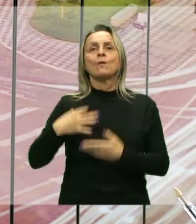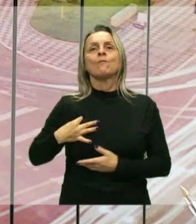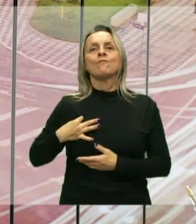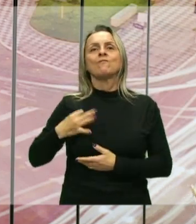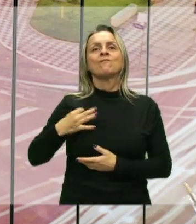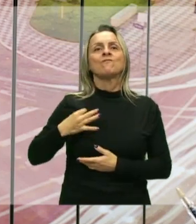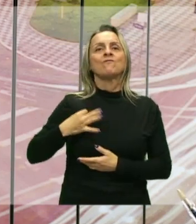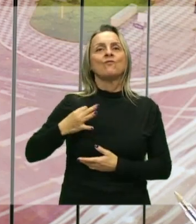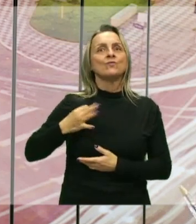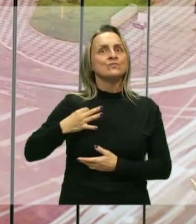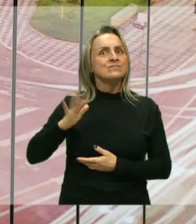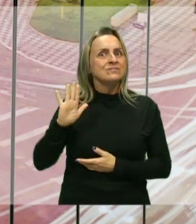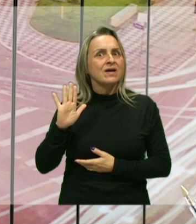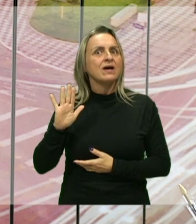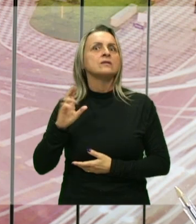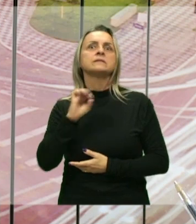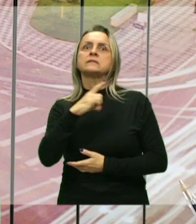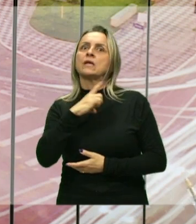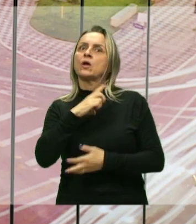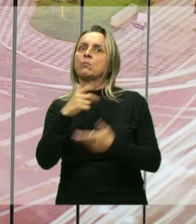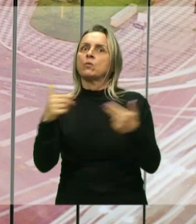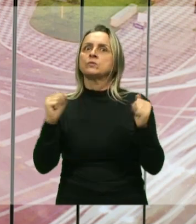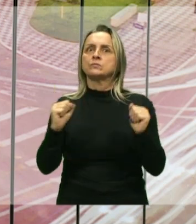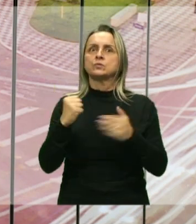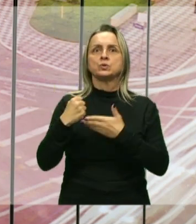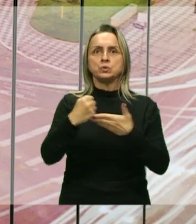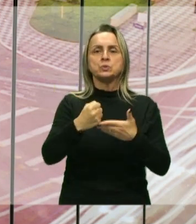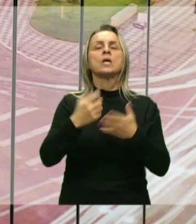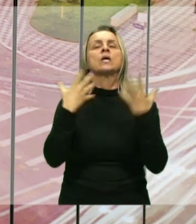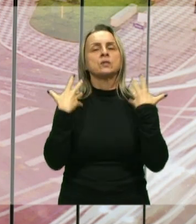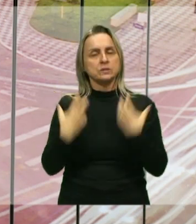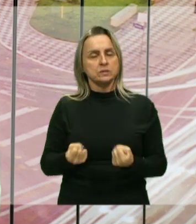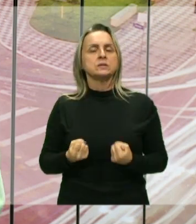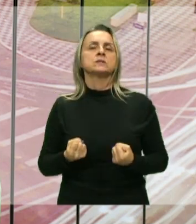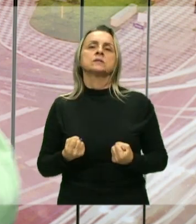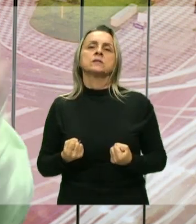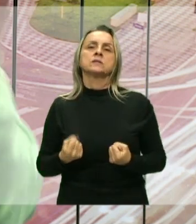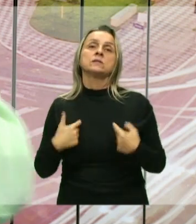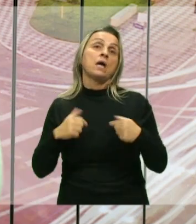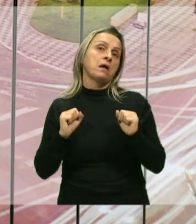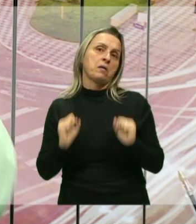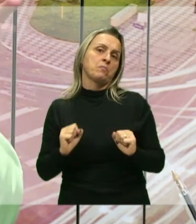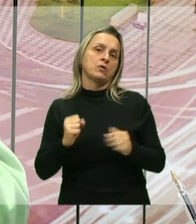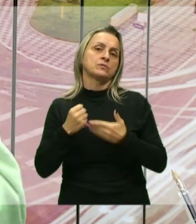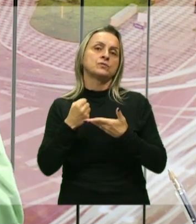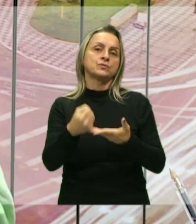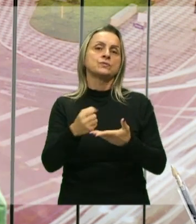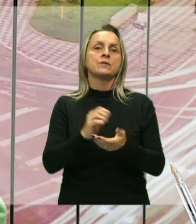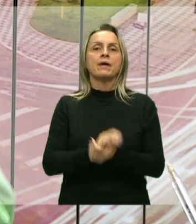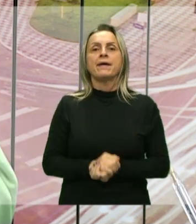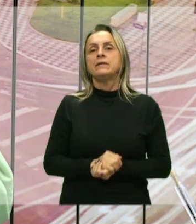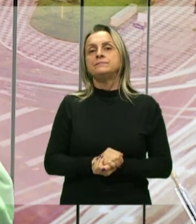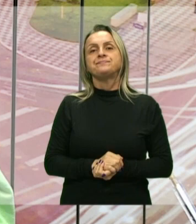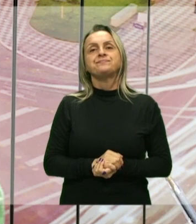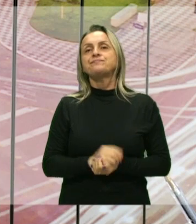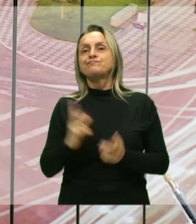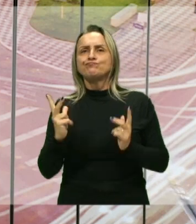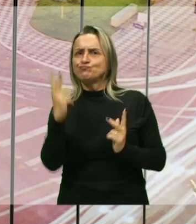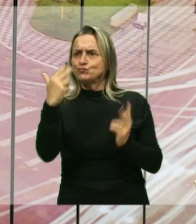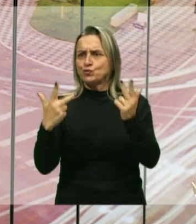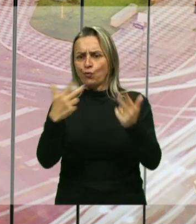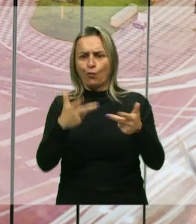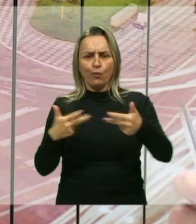ajudar a escola, né? Então, a gente aceita, né? Então, eu posso ajudar como cortando a cerca viva.